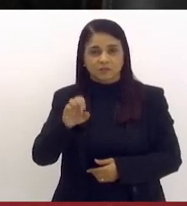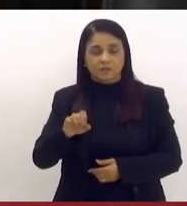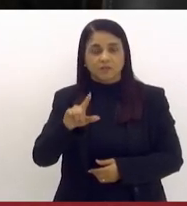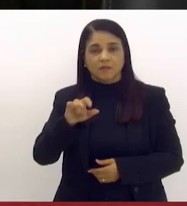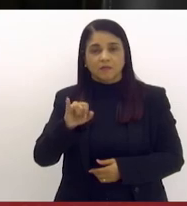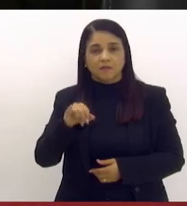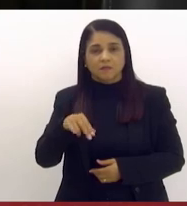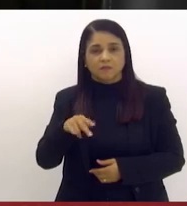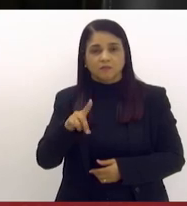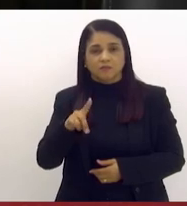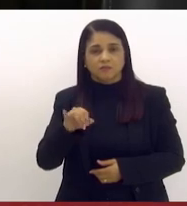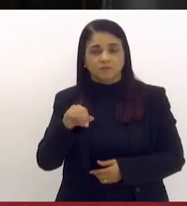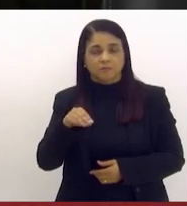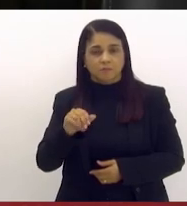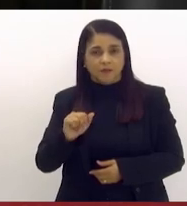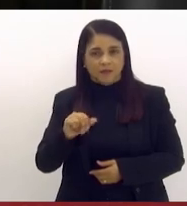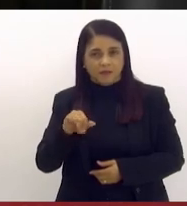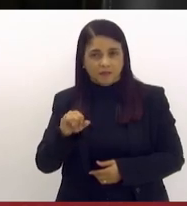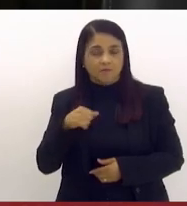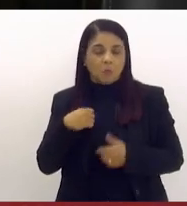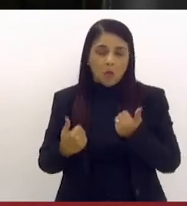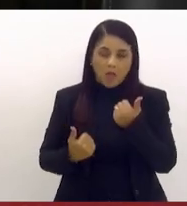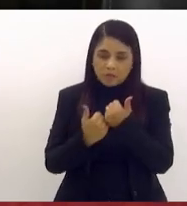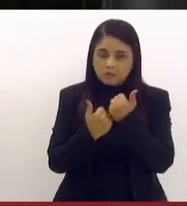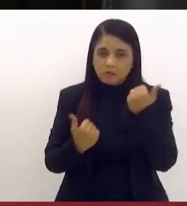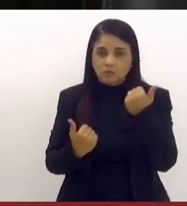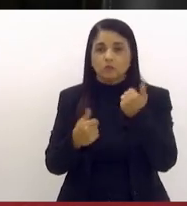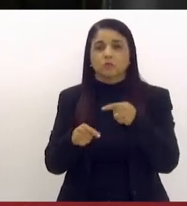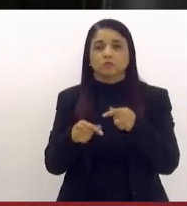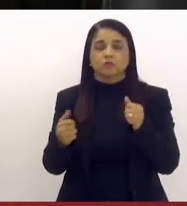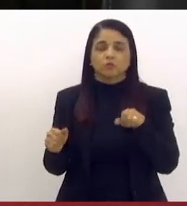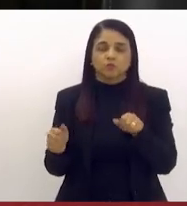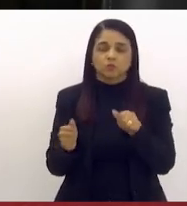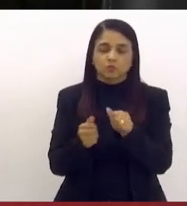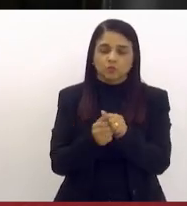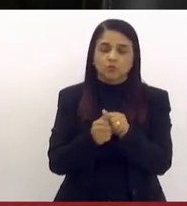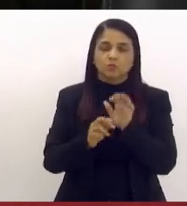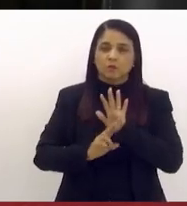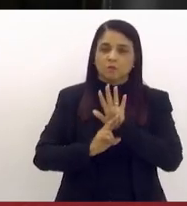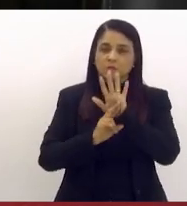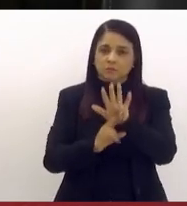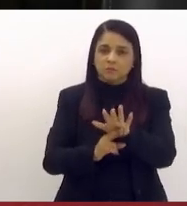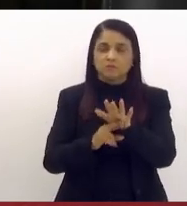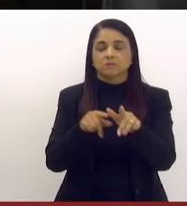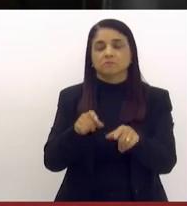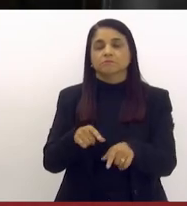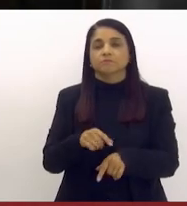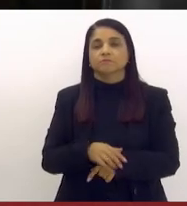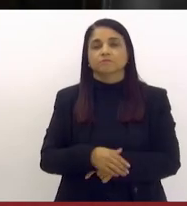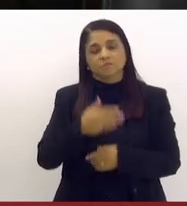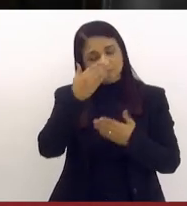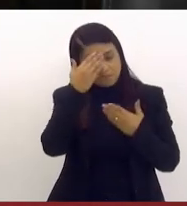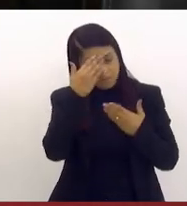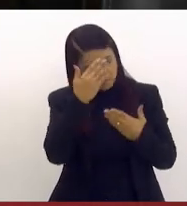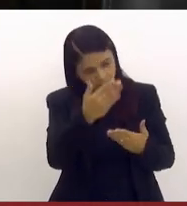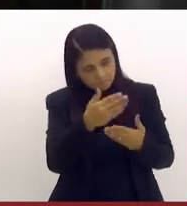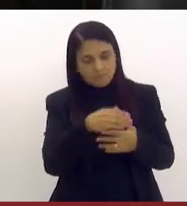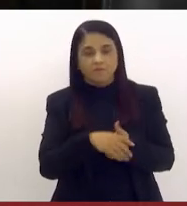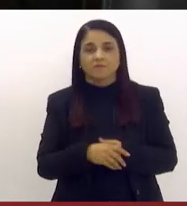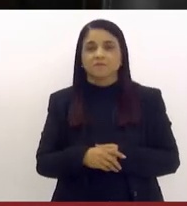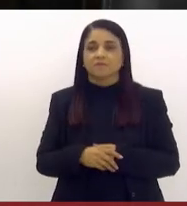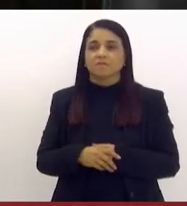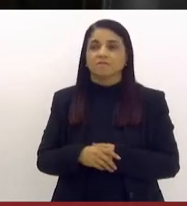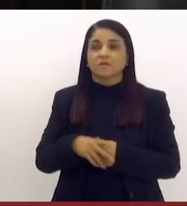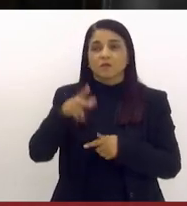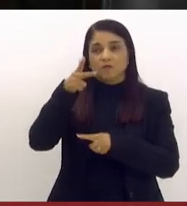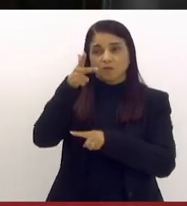conseguiu vir mas tem um assessor que tá aqui aqui participando conosco representando o mandato eu quero agradecer e vai soltar